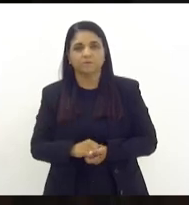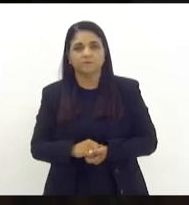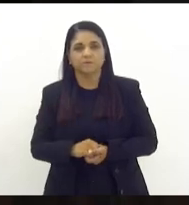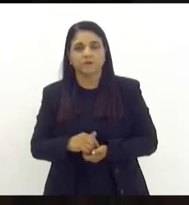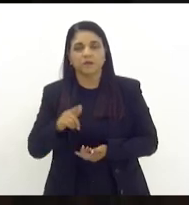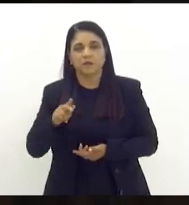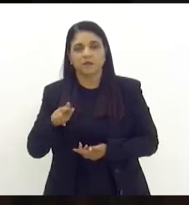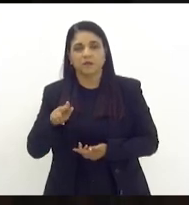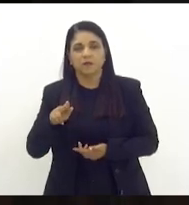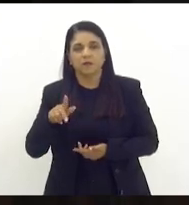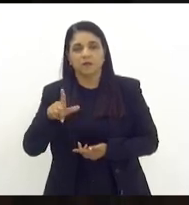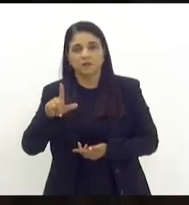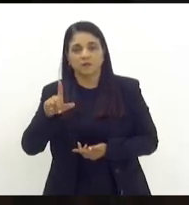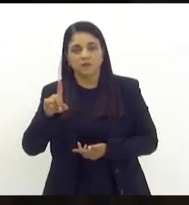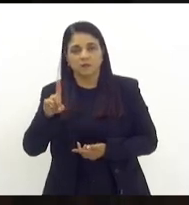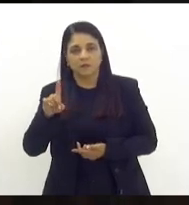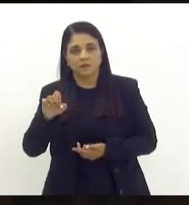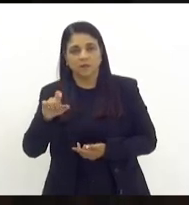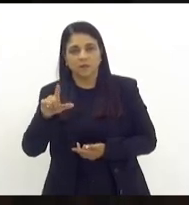Guilherme deraroy